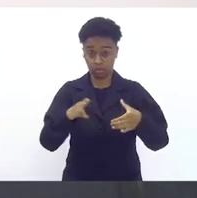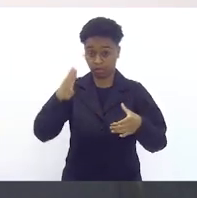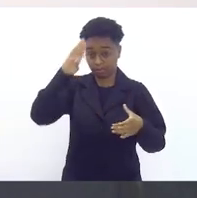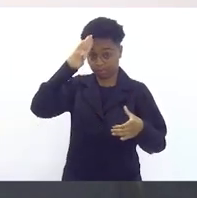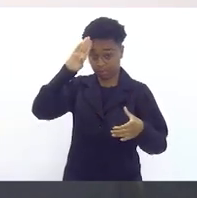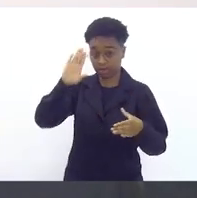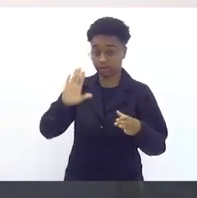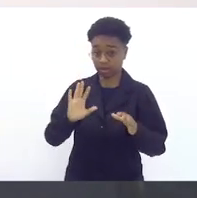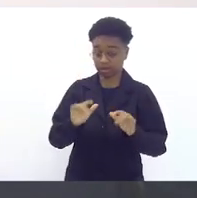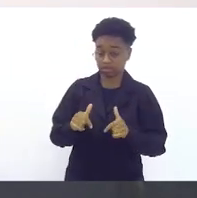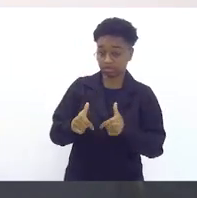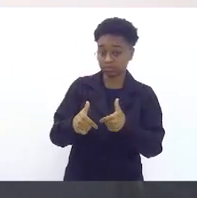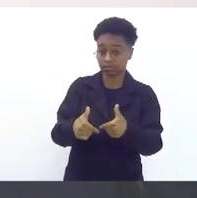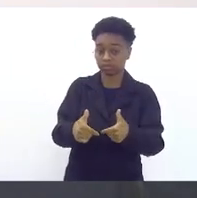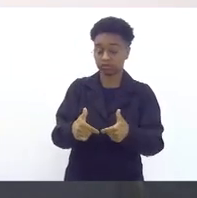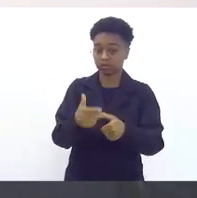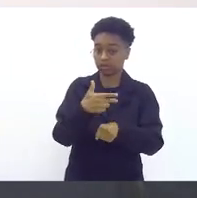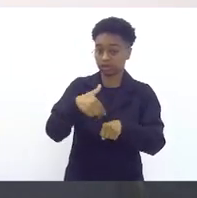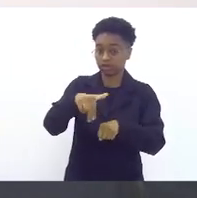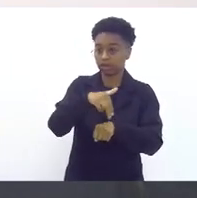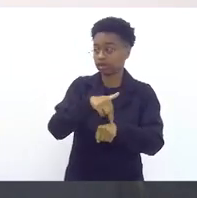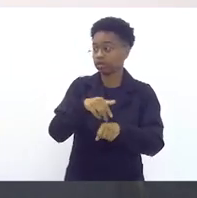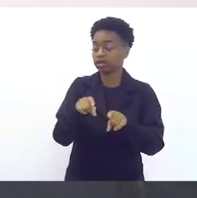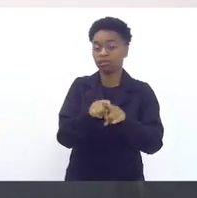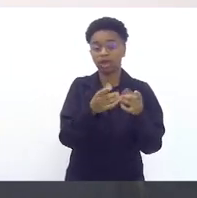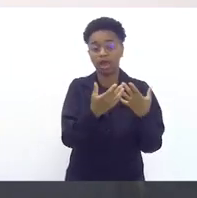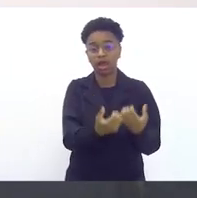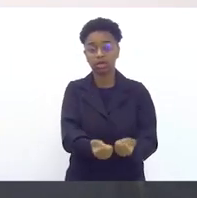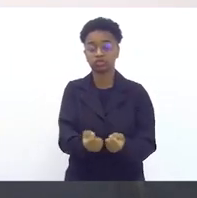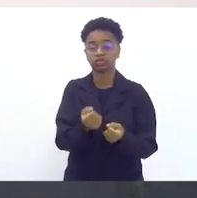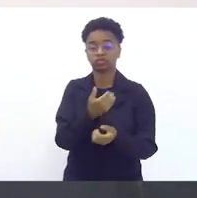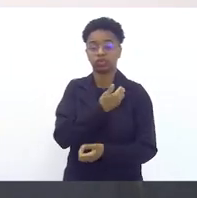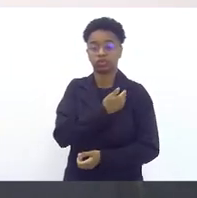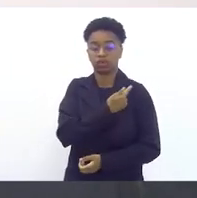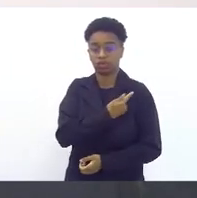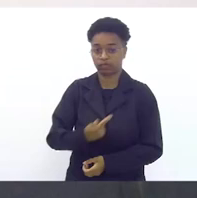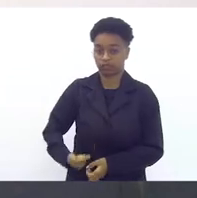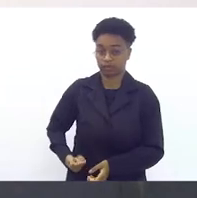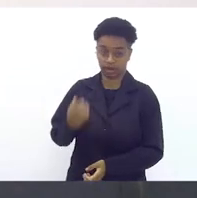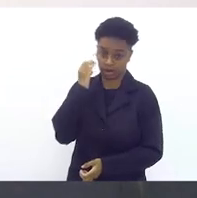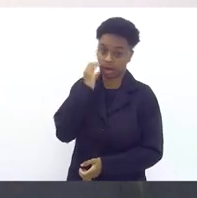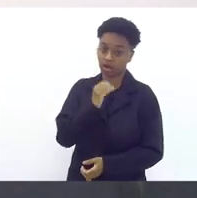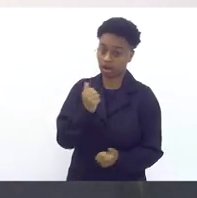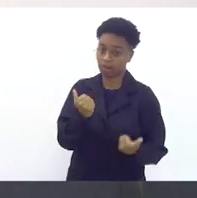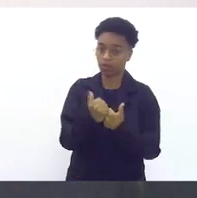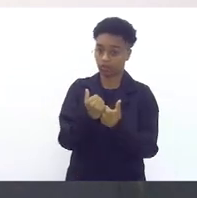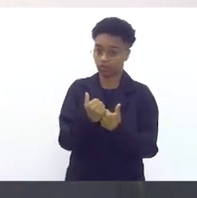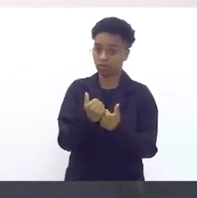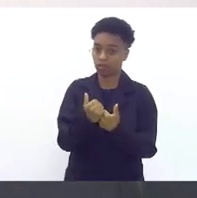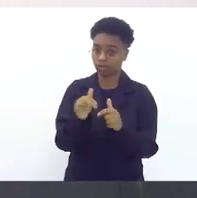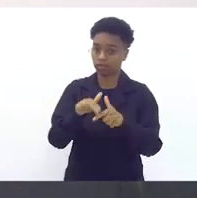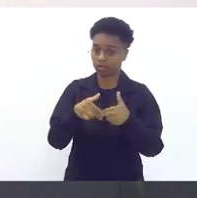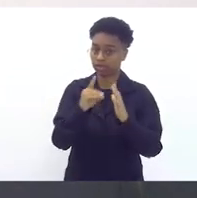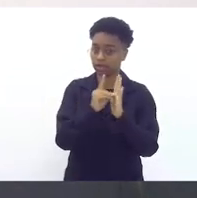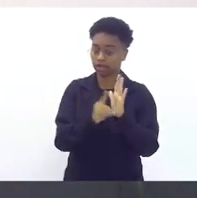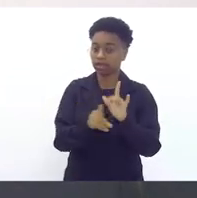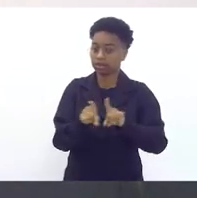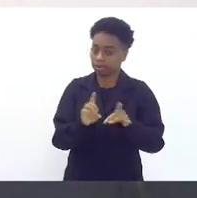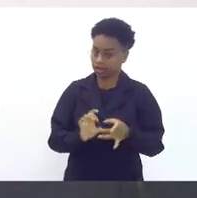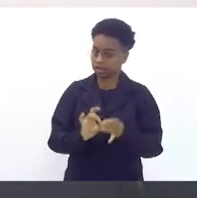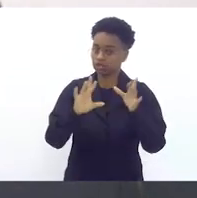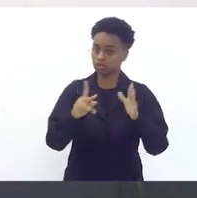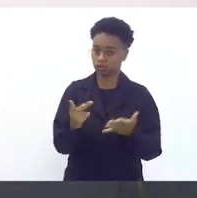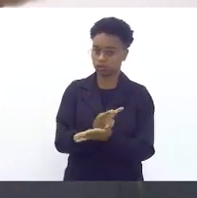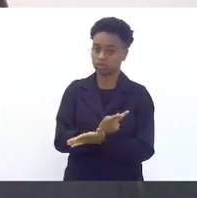União, com adesão do senhor governador Cláudio Castro por decreto. Ele permitiu também que acontecesse,